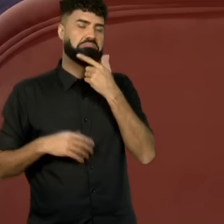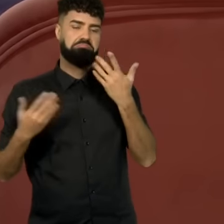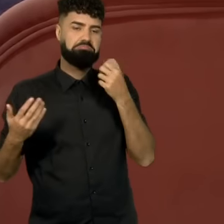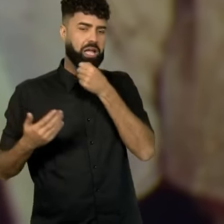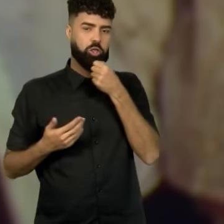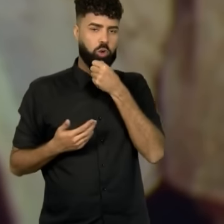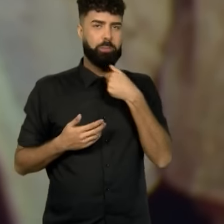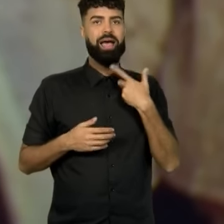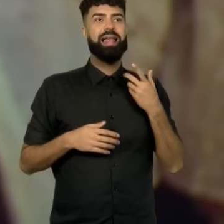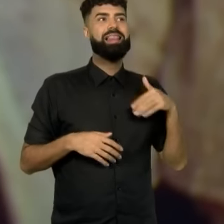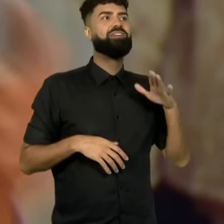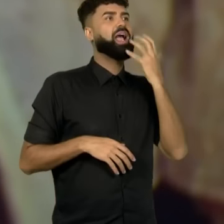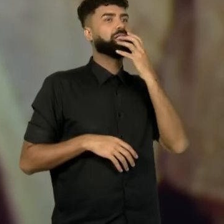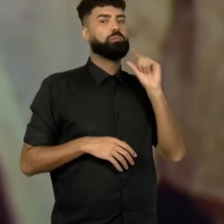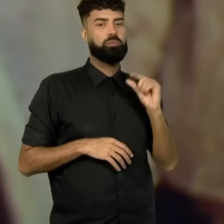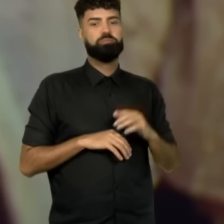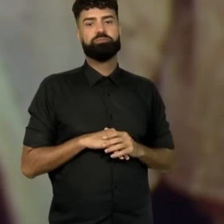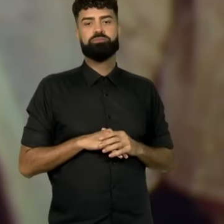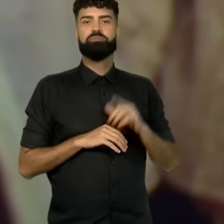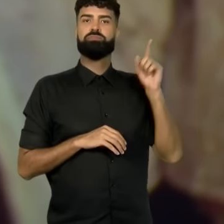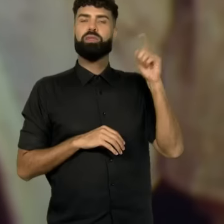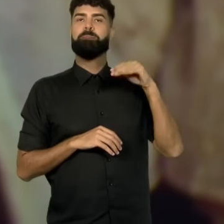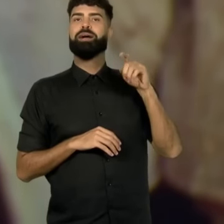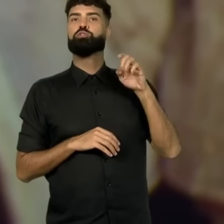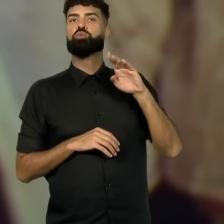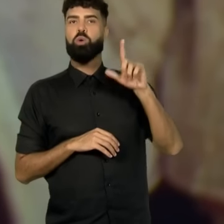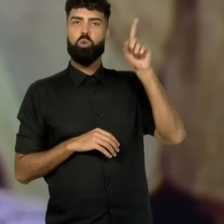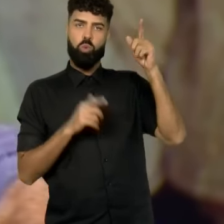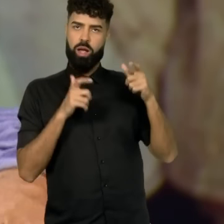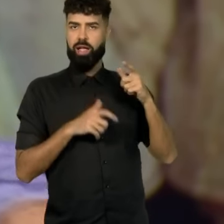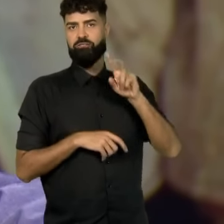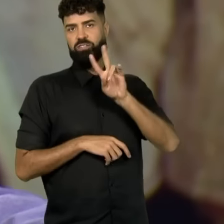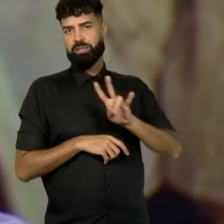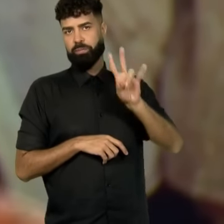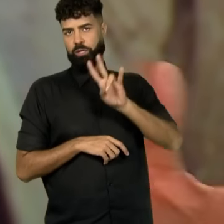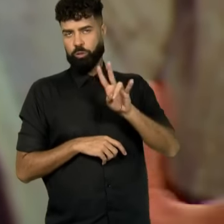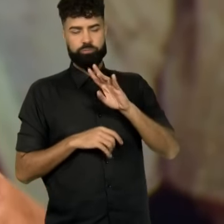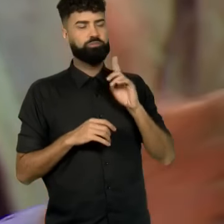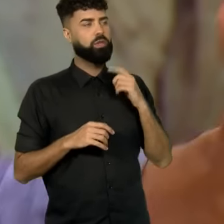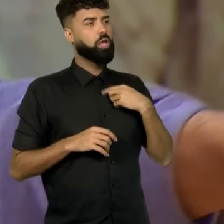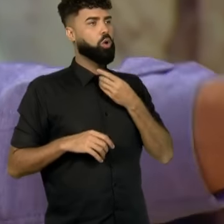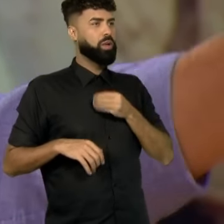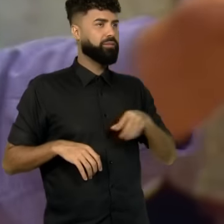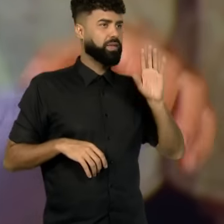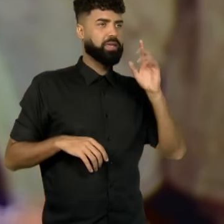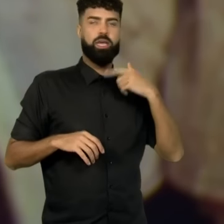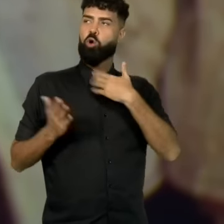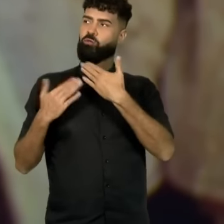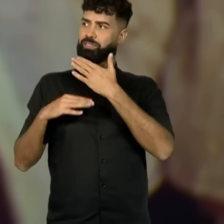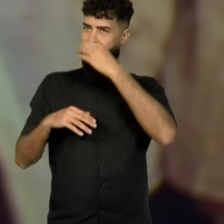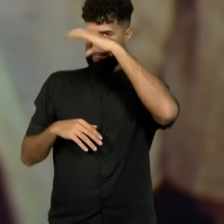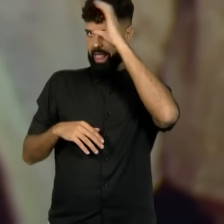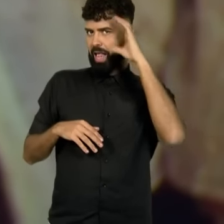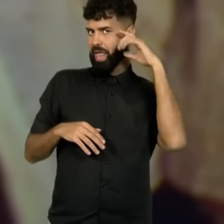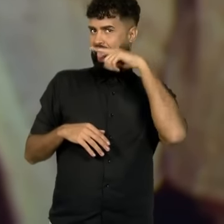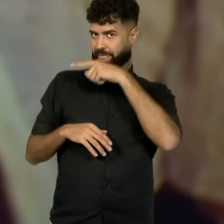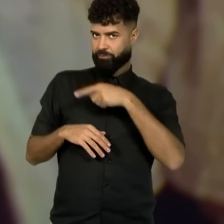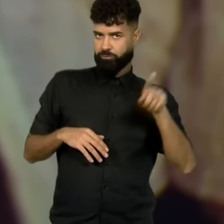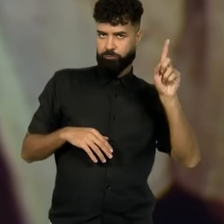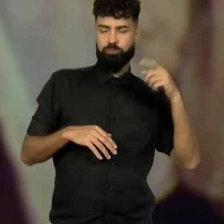para dar uma canja. E era no Maxwell, lá em Vila Isabel. Uhum. Aí eu e o Romildo falamos com a Clara, ela foi. E